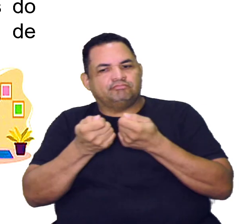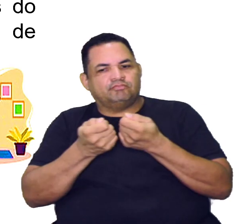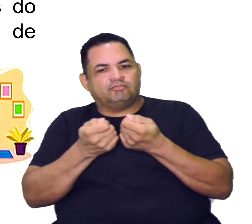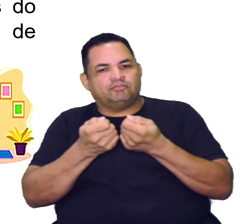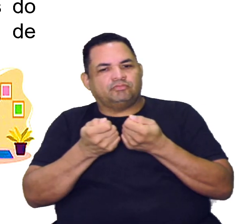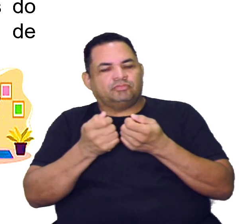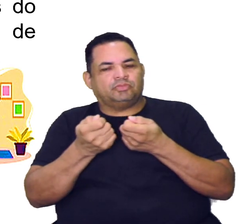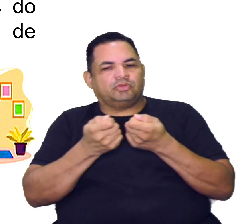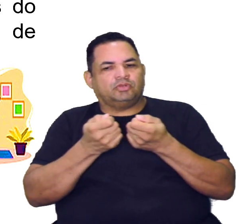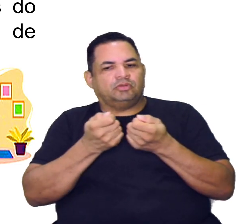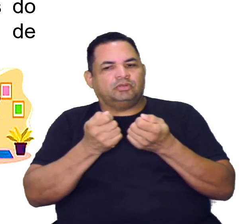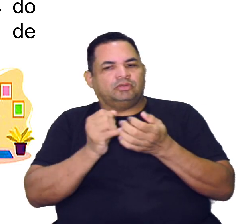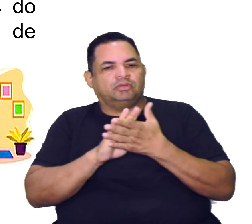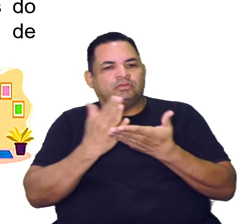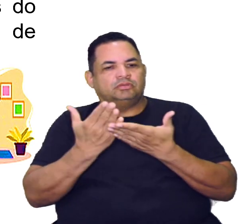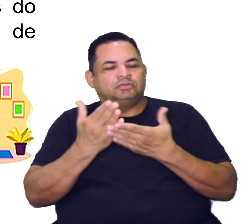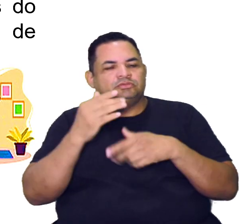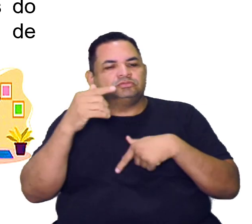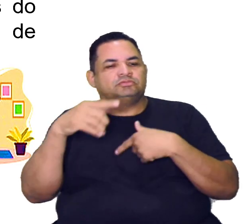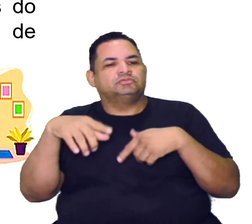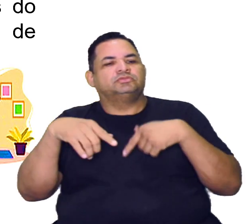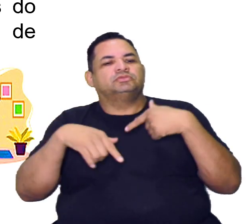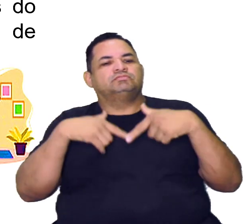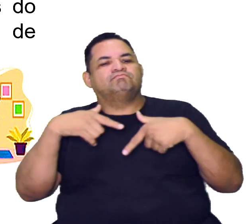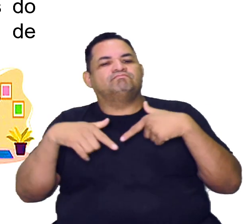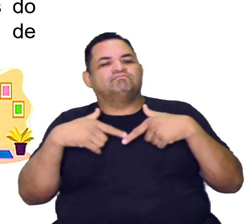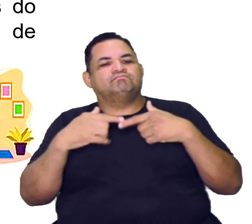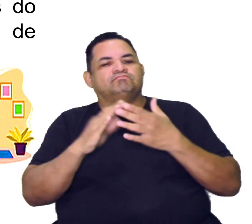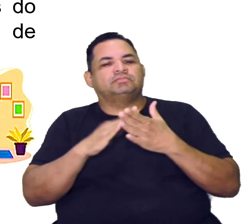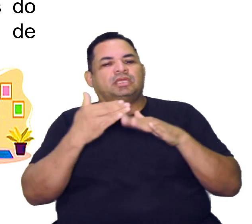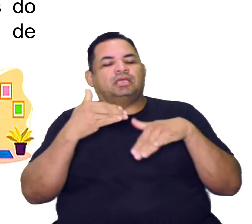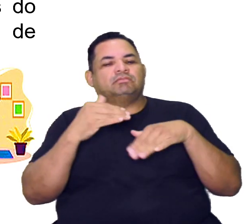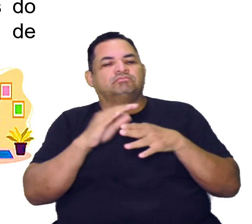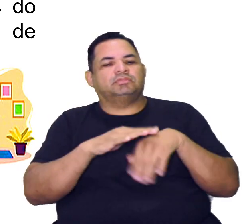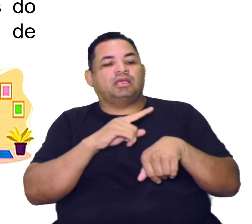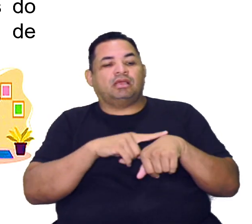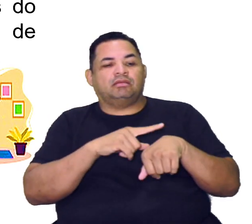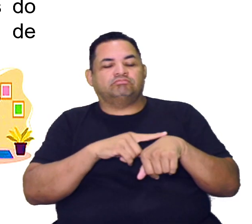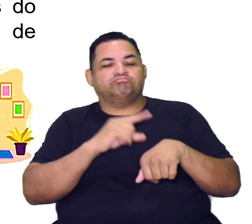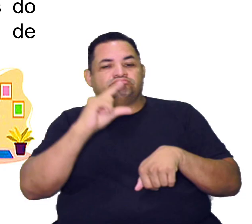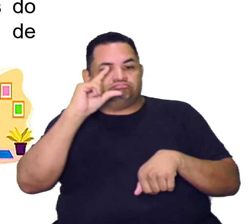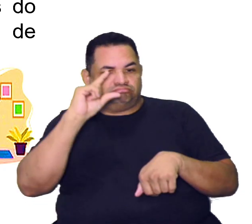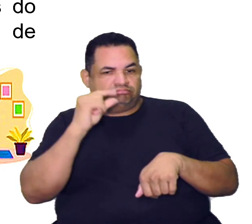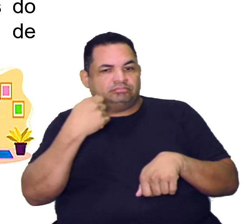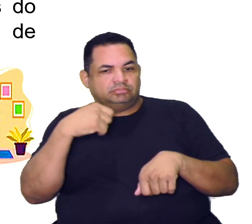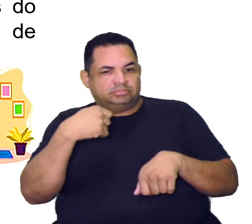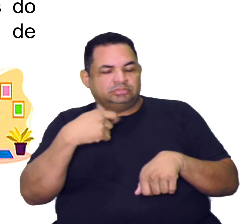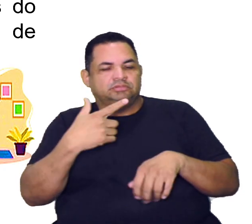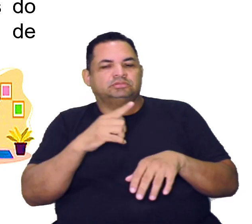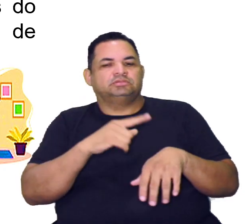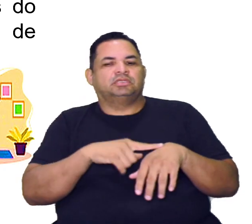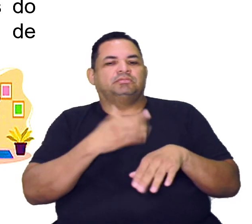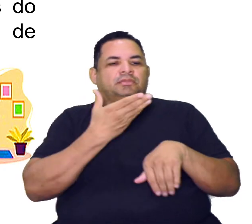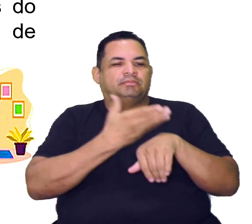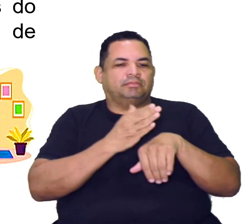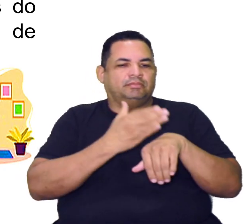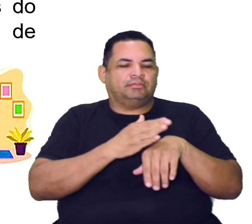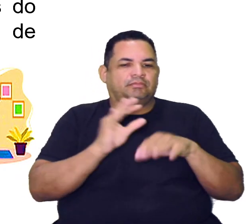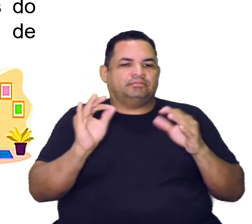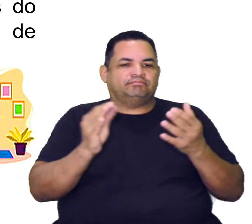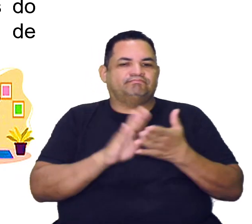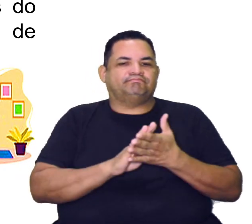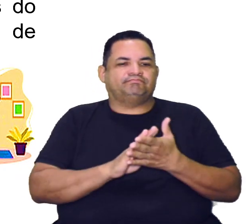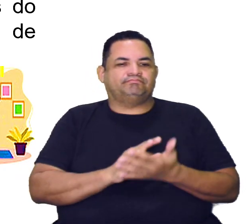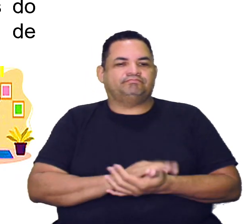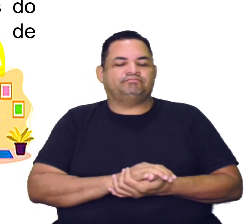nossas atribuições do nosso cotidiano e reservar tempo para a prática do exercício físico, tá? Então esse aqui é o